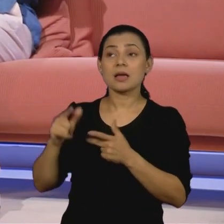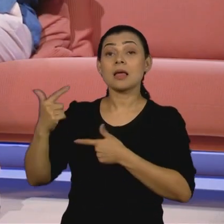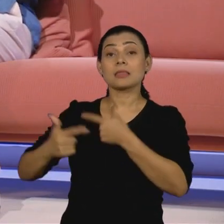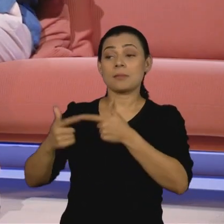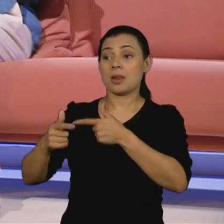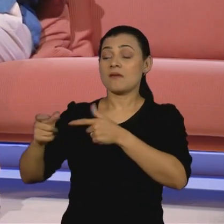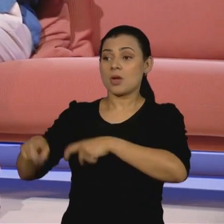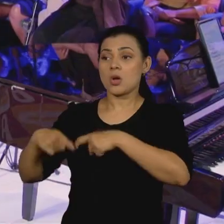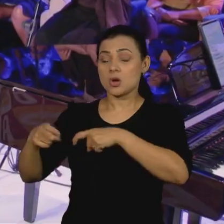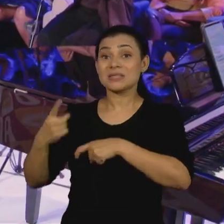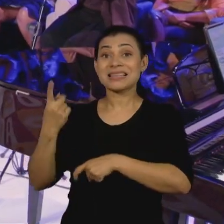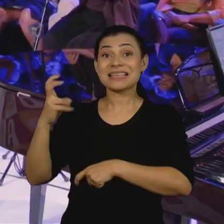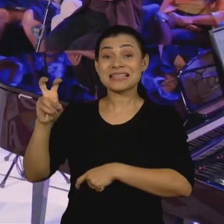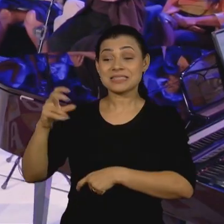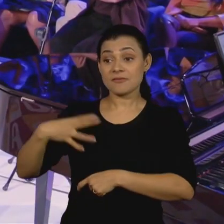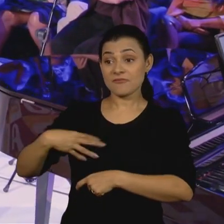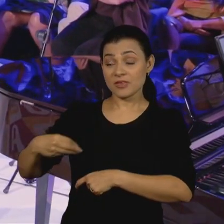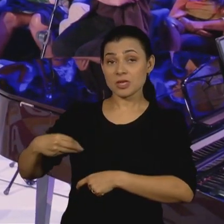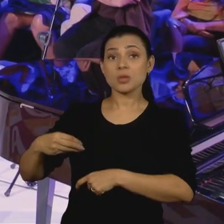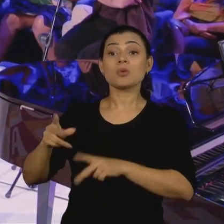que teve 15 filhos, que foi